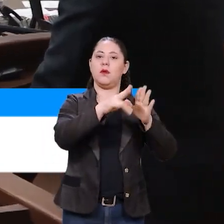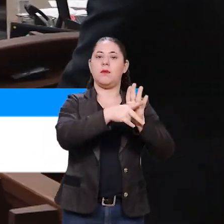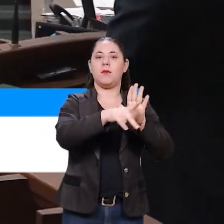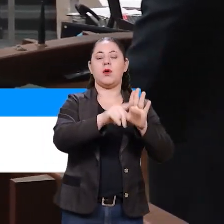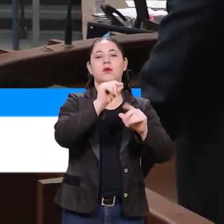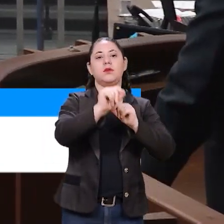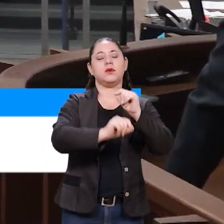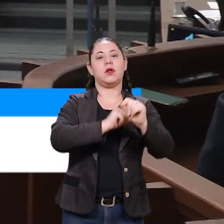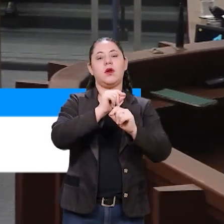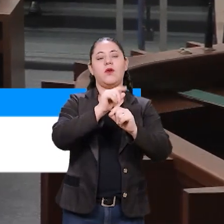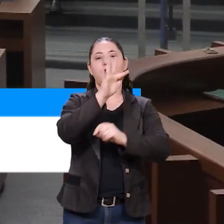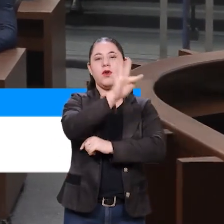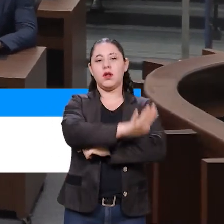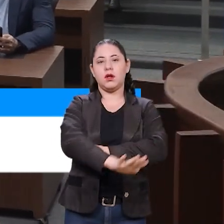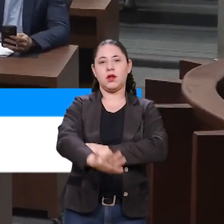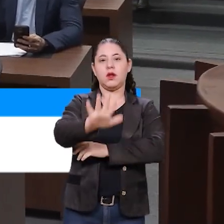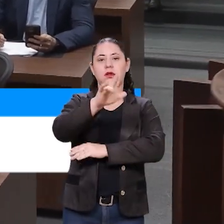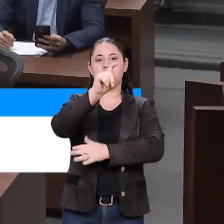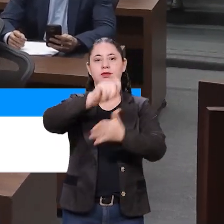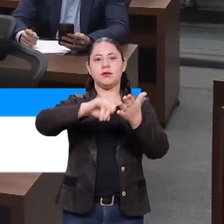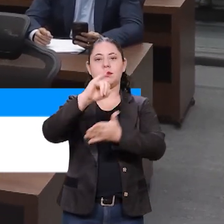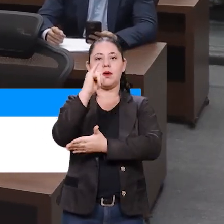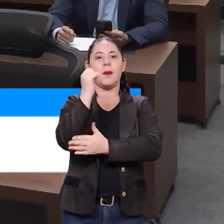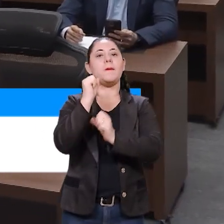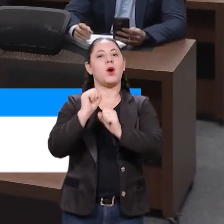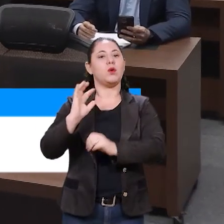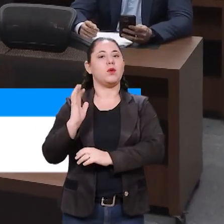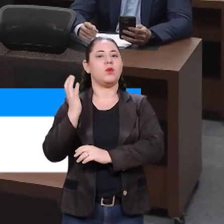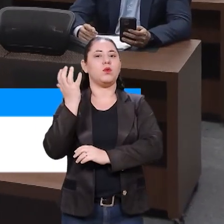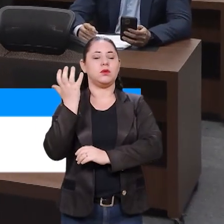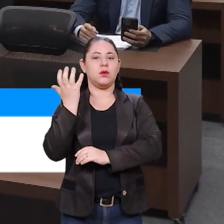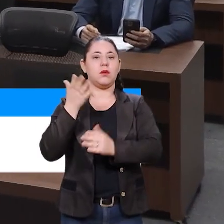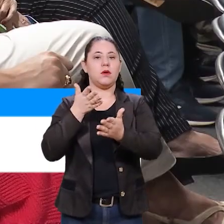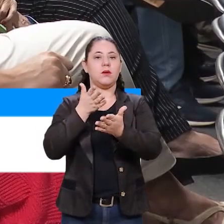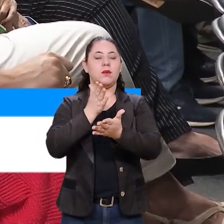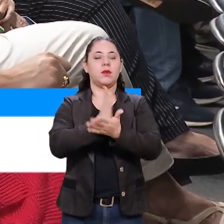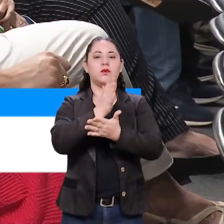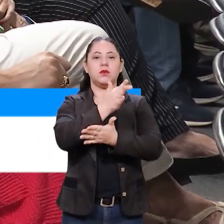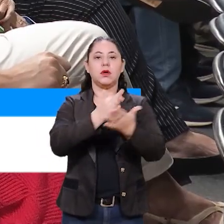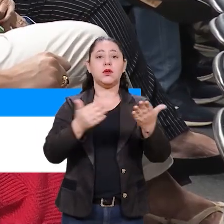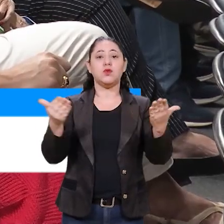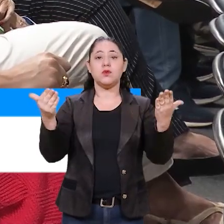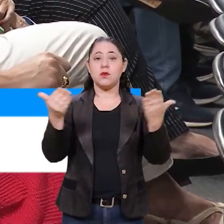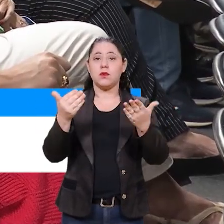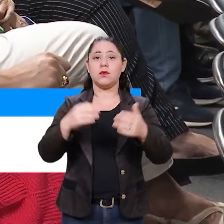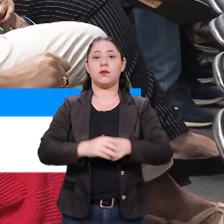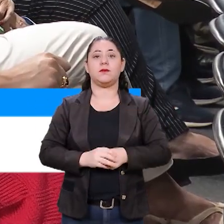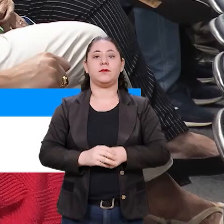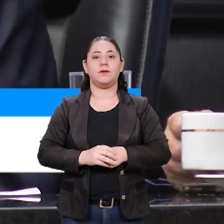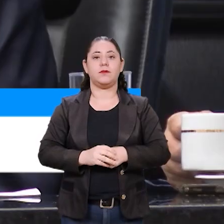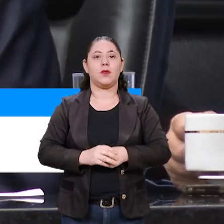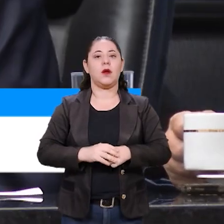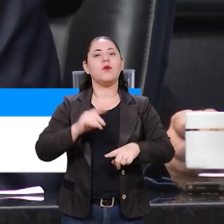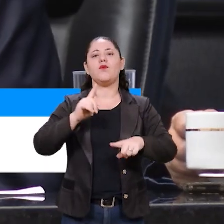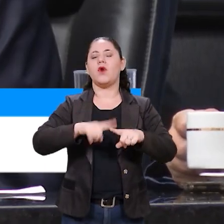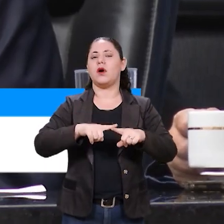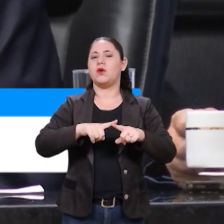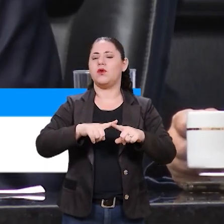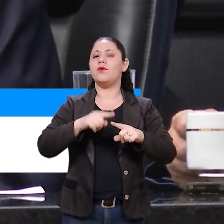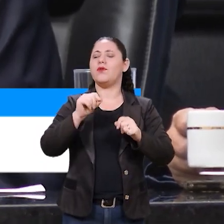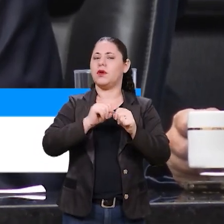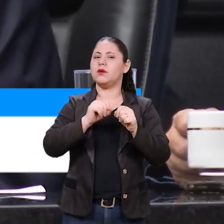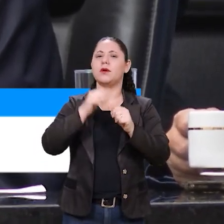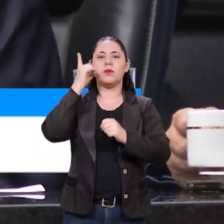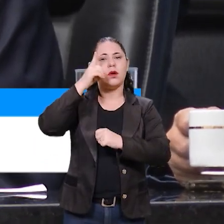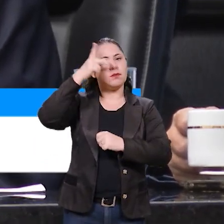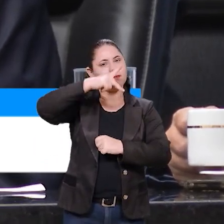teve destaque no debate foi a federalização tributária, que pode ocorrer com a aprovação do texto atual. Esse fato leva